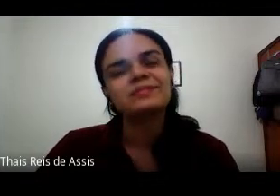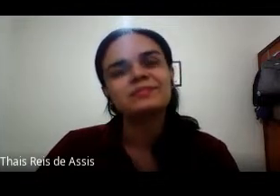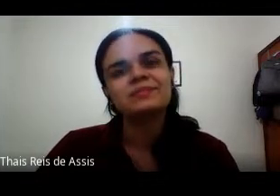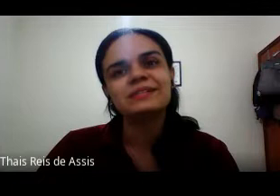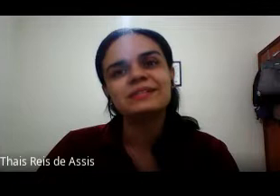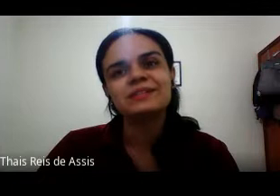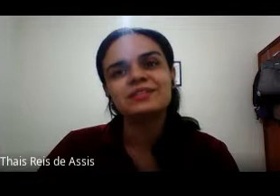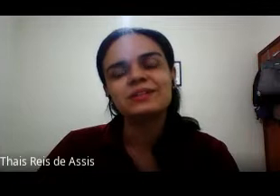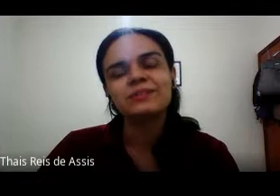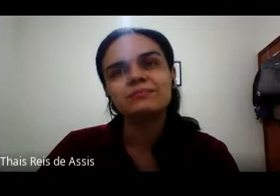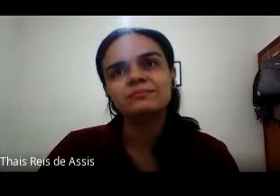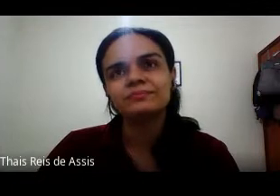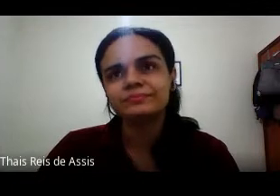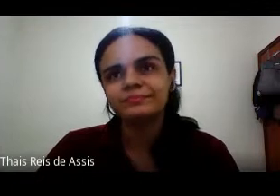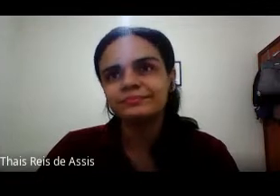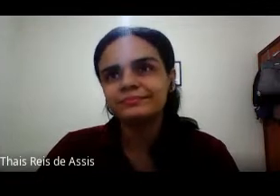Então, a gente precisa, às vezes, de ter